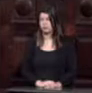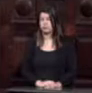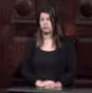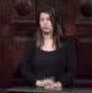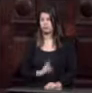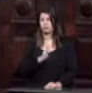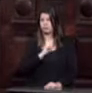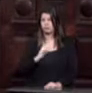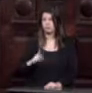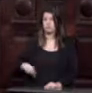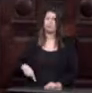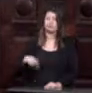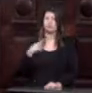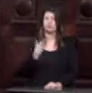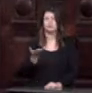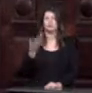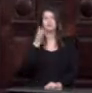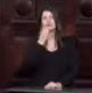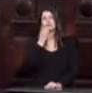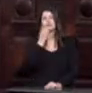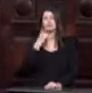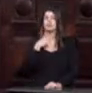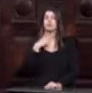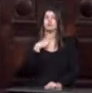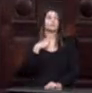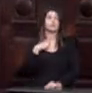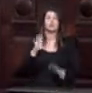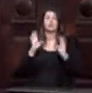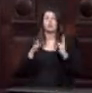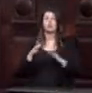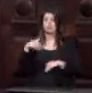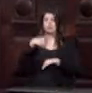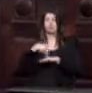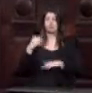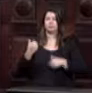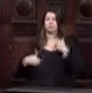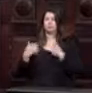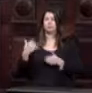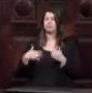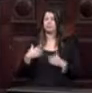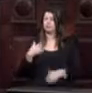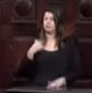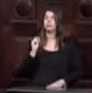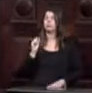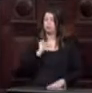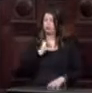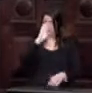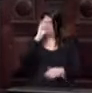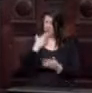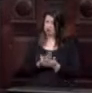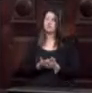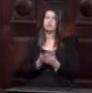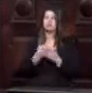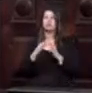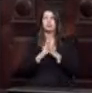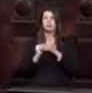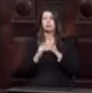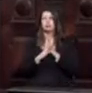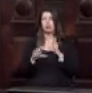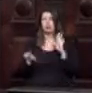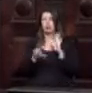Senhor presidente, senhores deputados, senhoras deputadas, eu já disse aqui desta tribuna que eu não acredito nesse modelo instituído pela